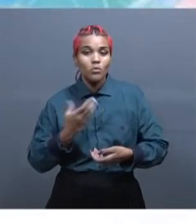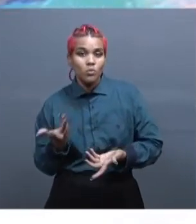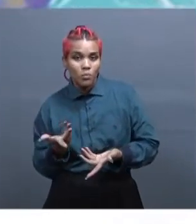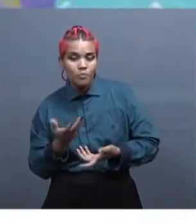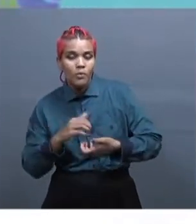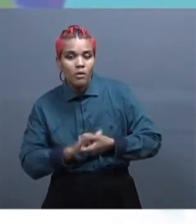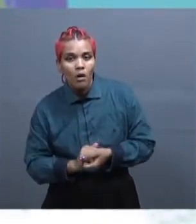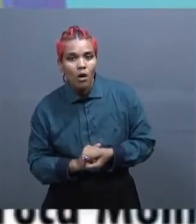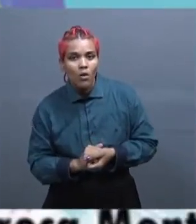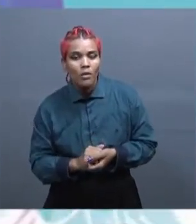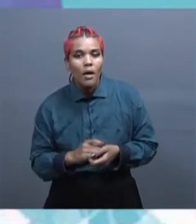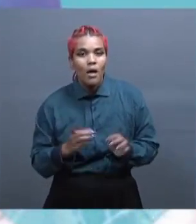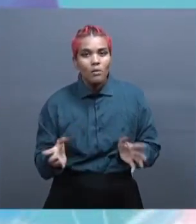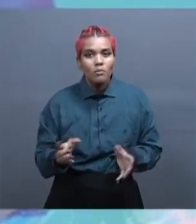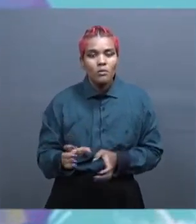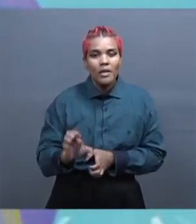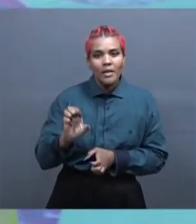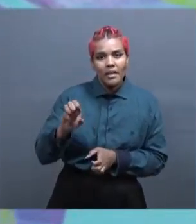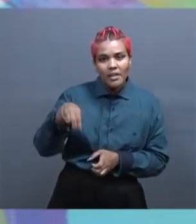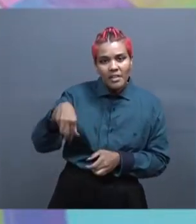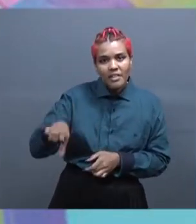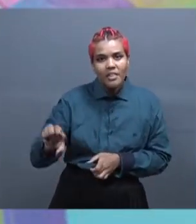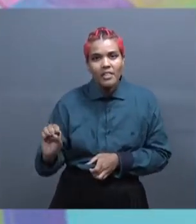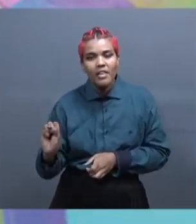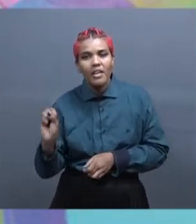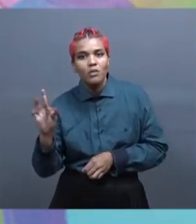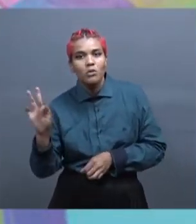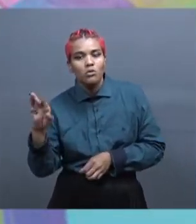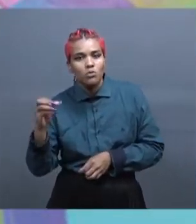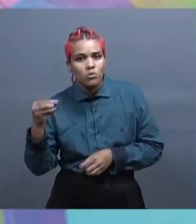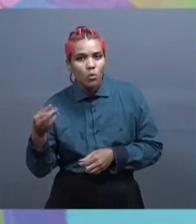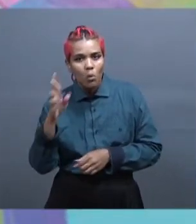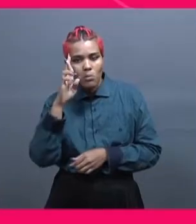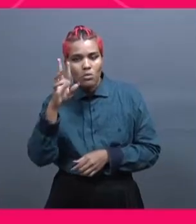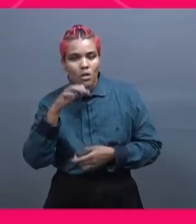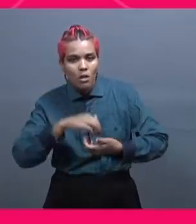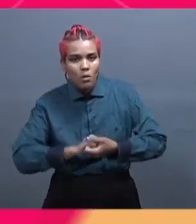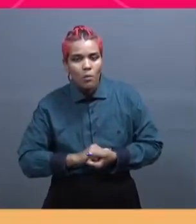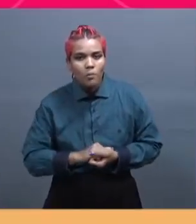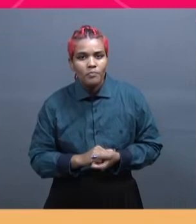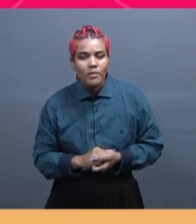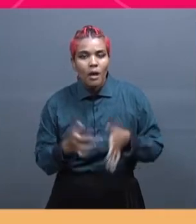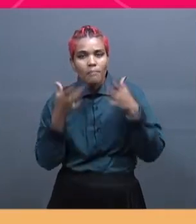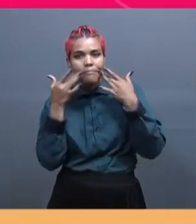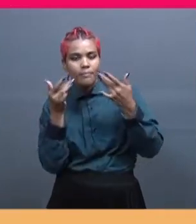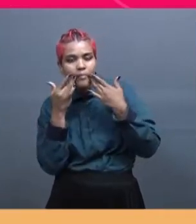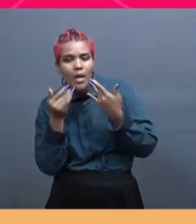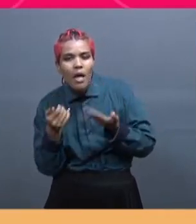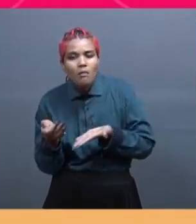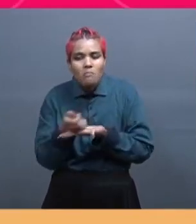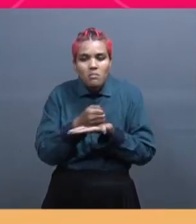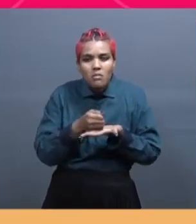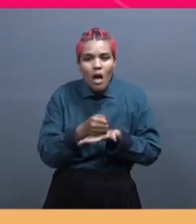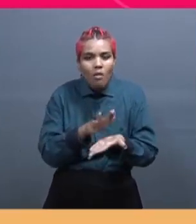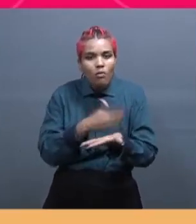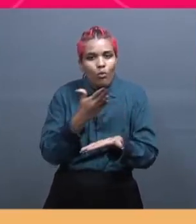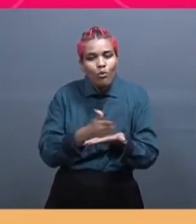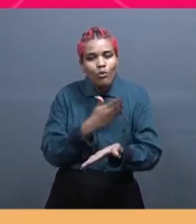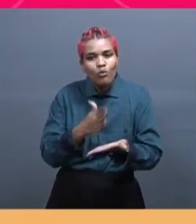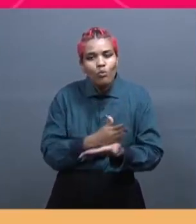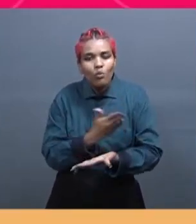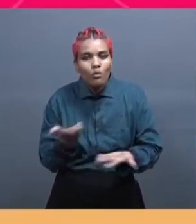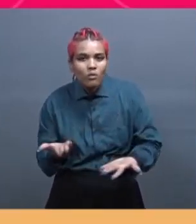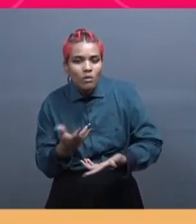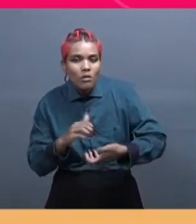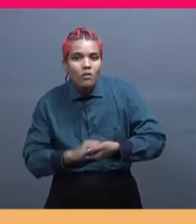e tem no elenco julia lemmertz de hoje ana góis e pedroca monteiro a peça é baseada nos livros quem diria que